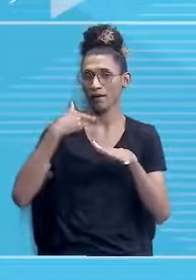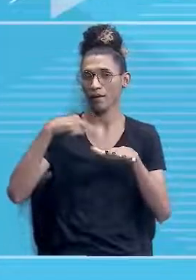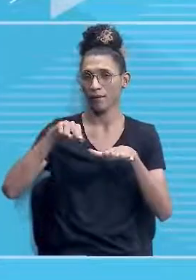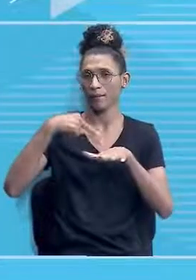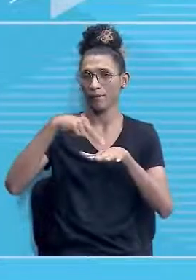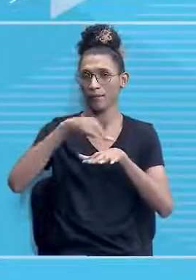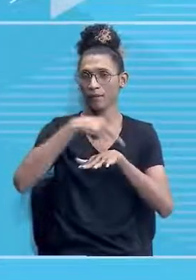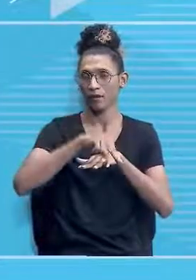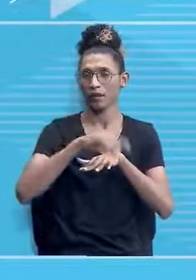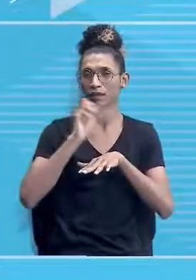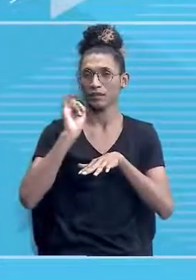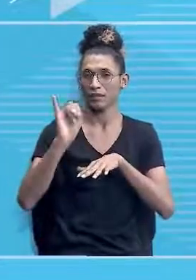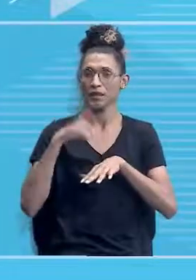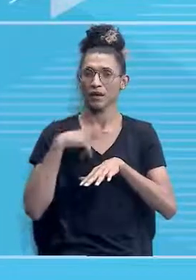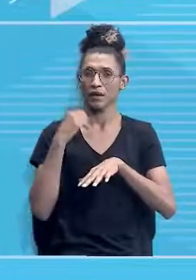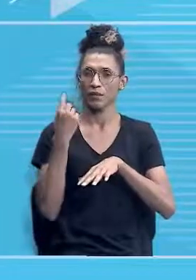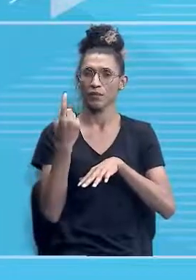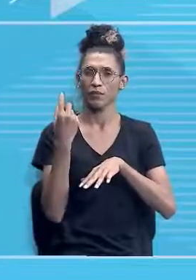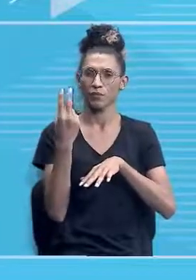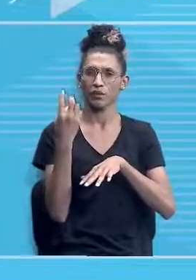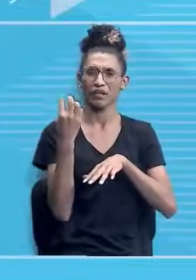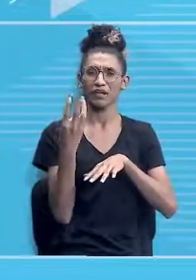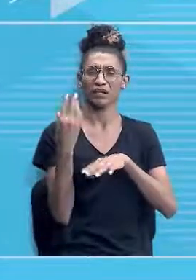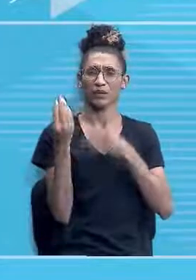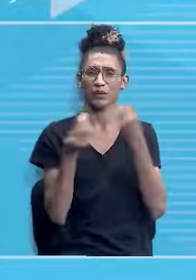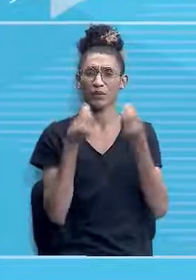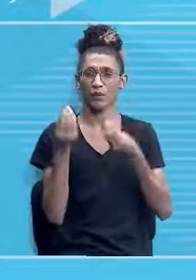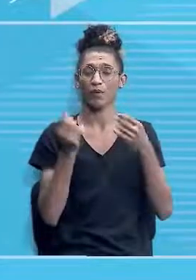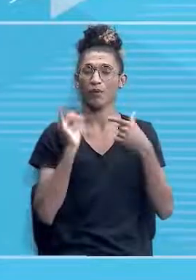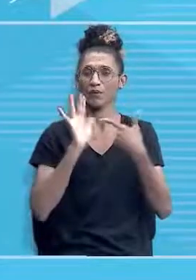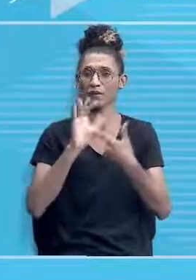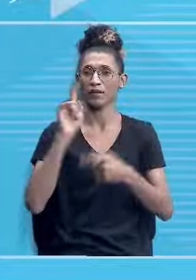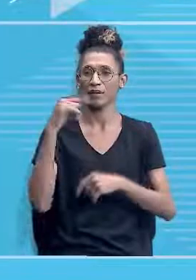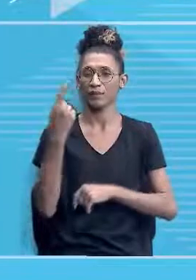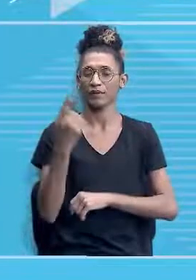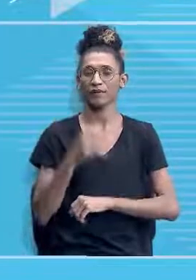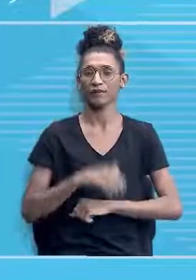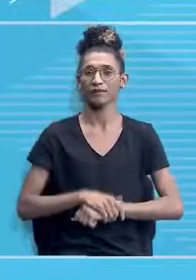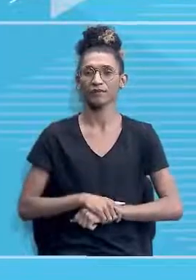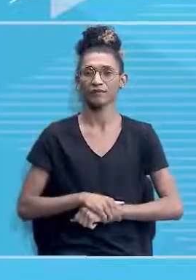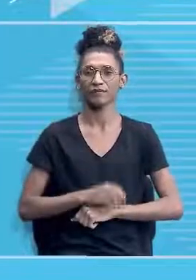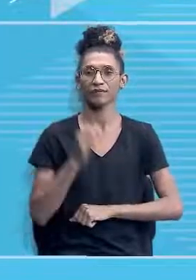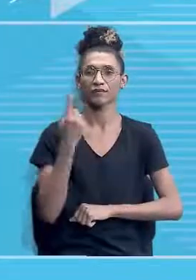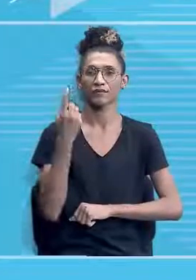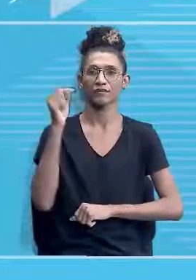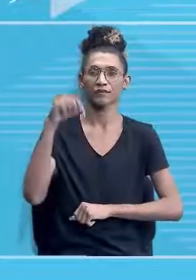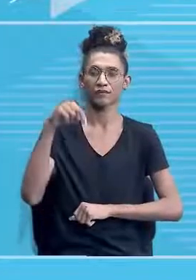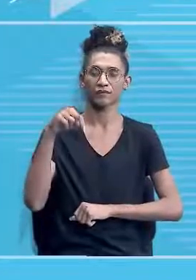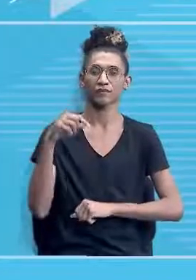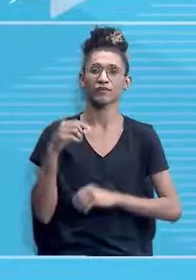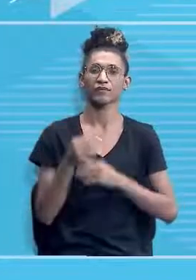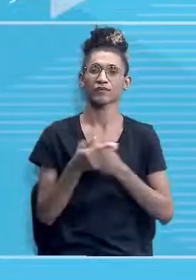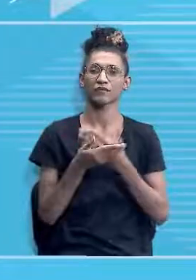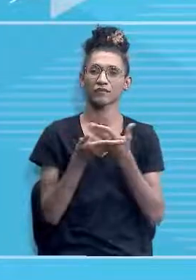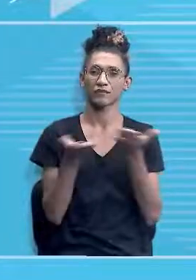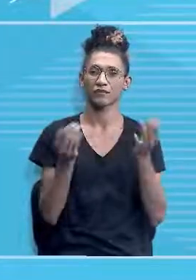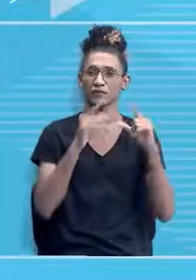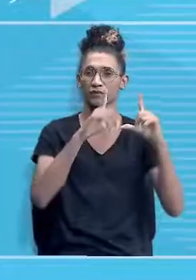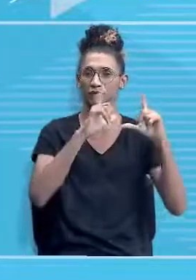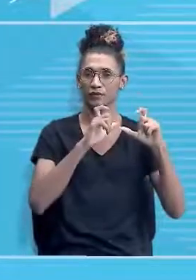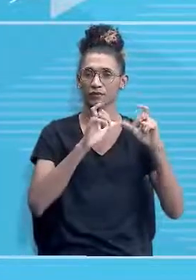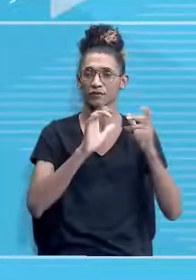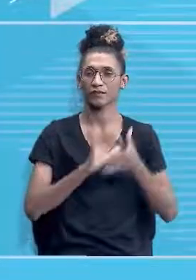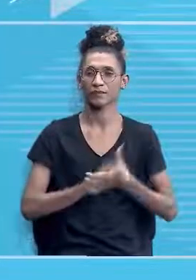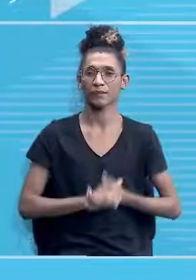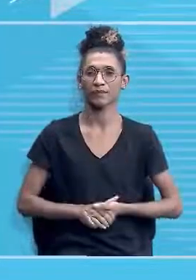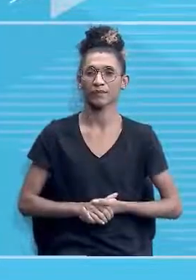outras lâminas Qual o critério utilizado Então nós vamos mostrar para vocês também então vamos colocar um minuto aí para você fazer o print dessa tabela